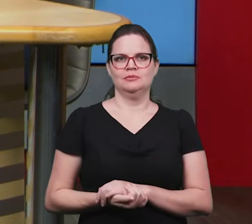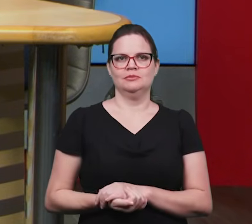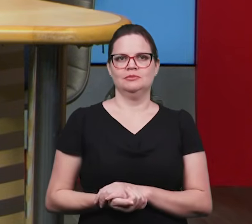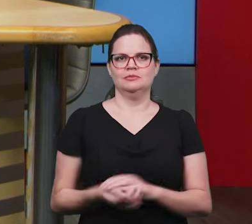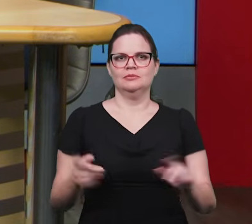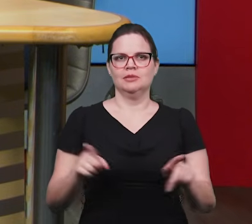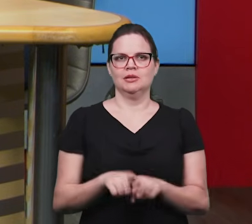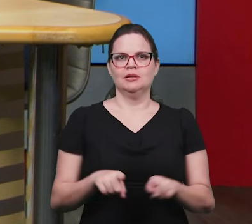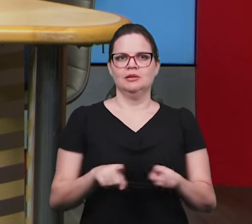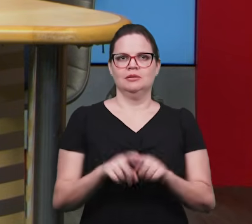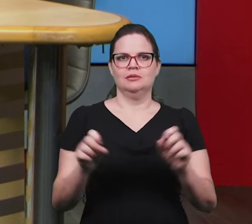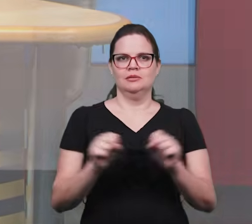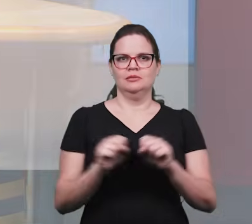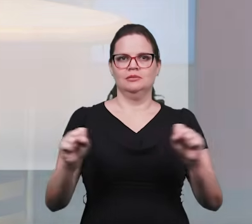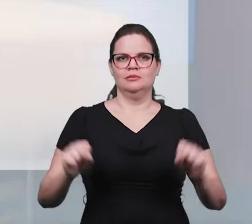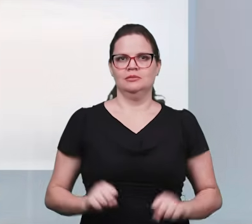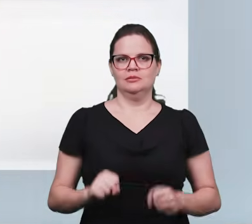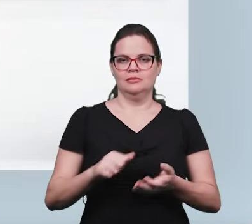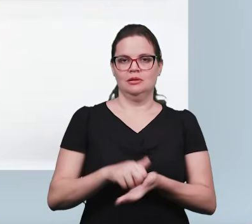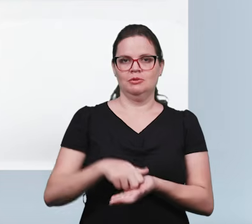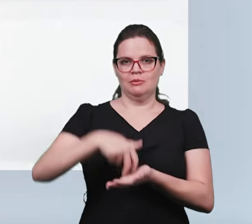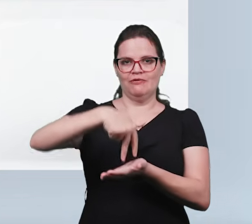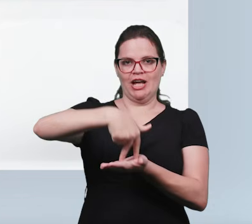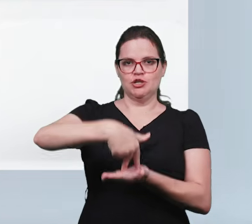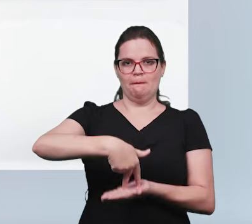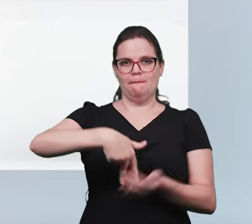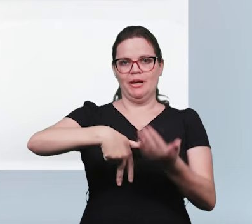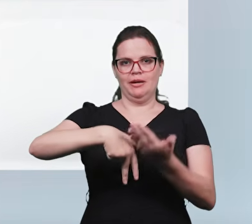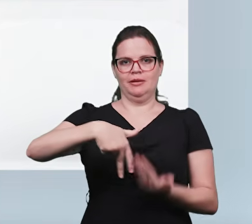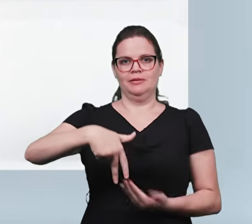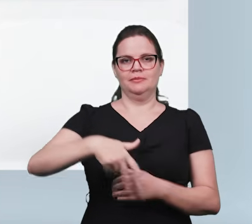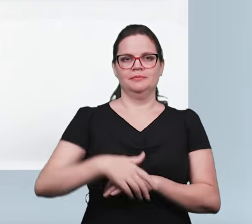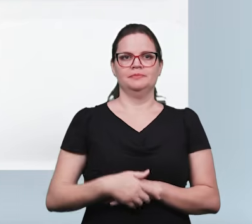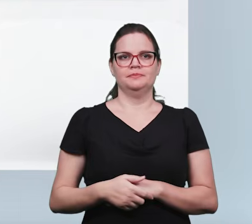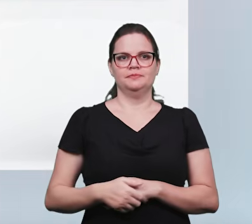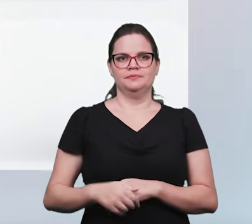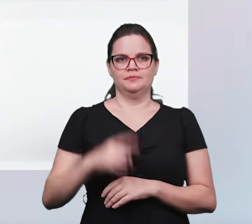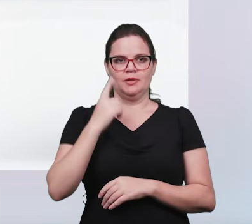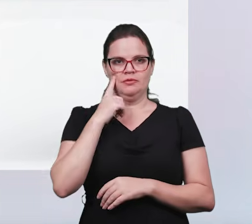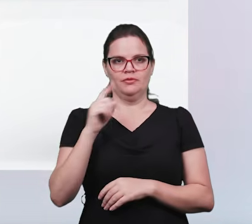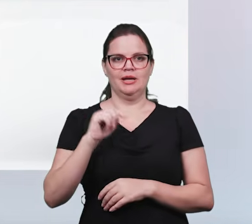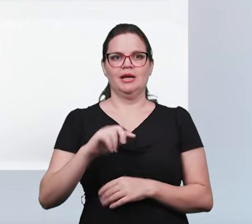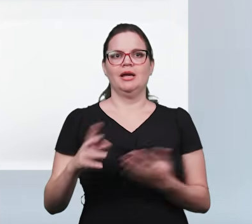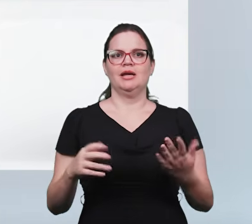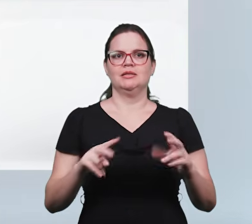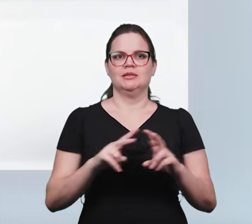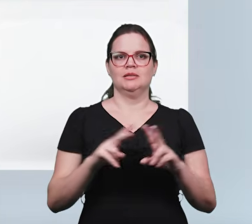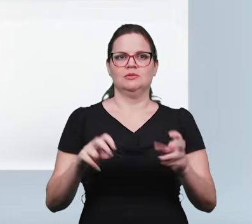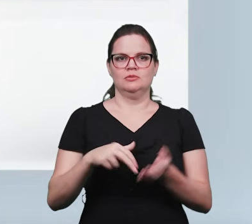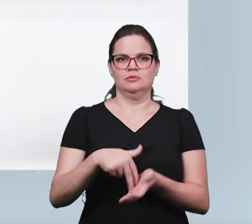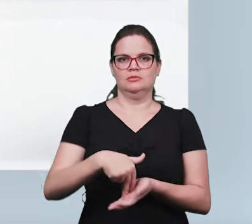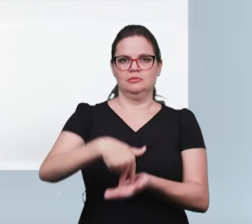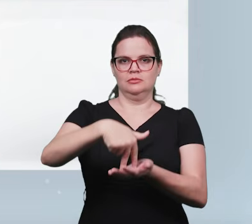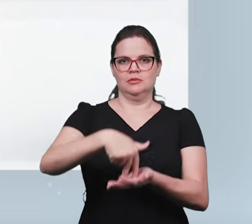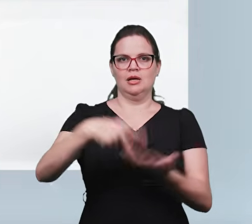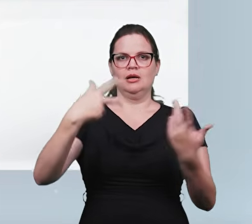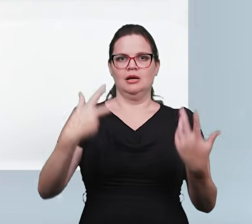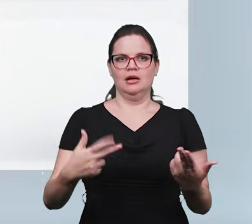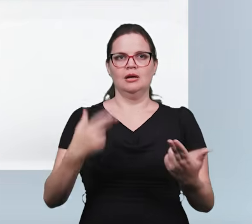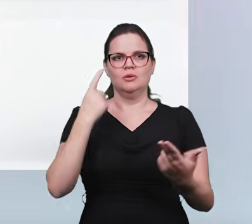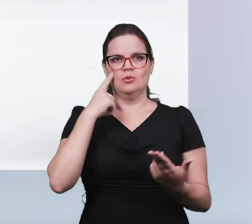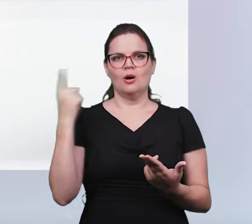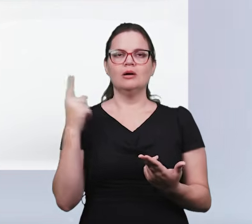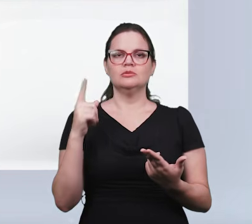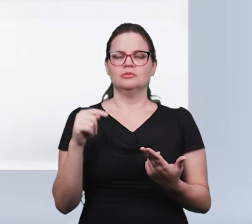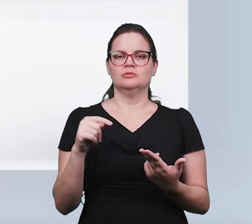de verticalização une engenharia mecânica aos benefícios biológicos. Esse sistema de verticalização é o que nós estamos falando do exoesqueleto,